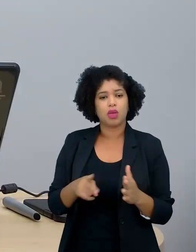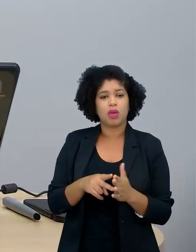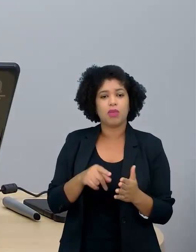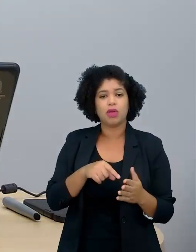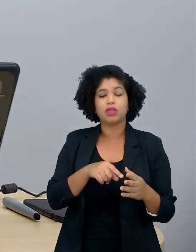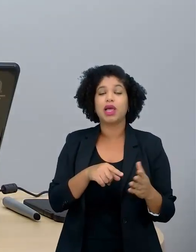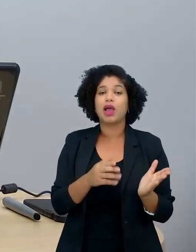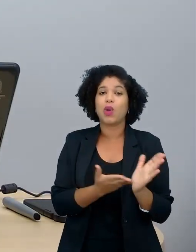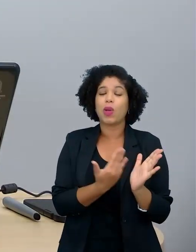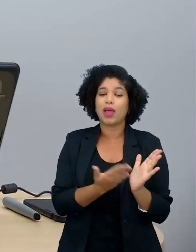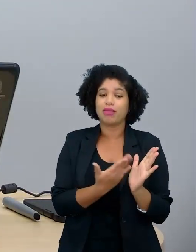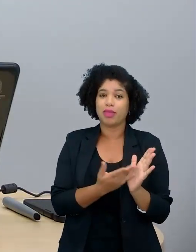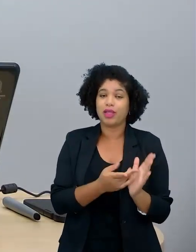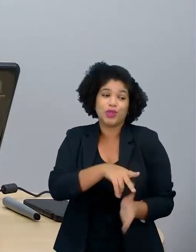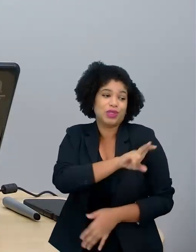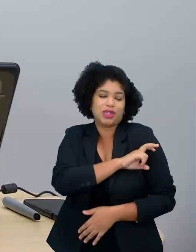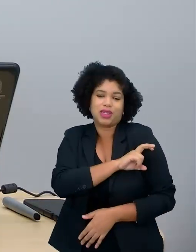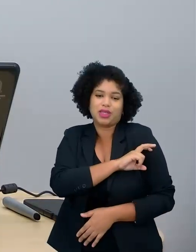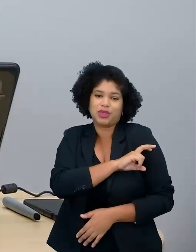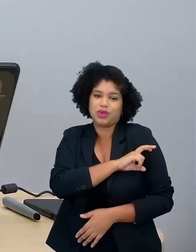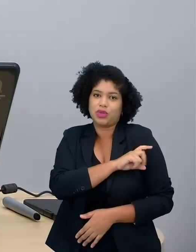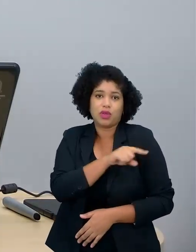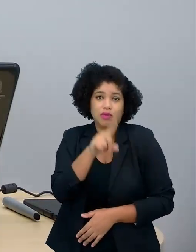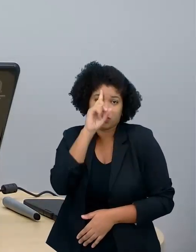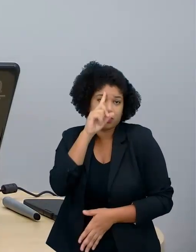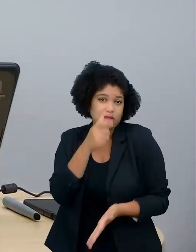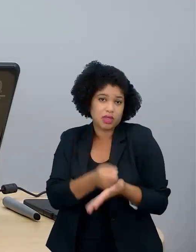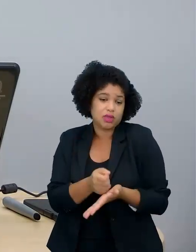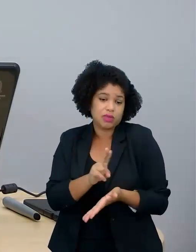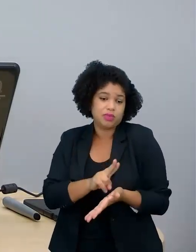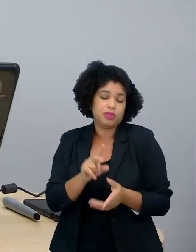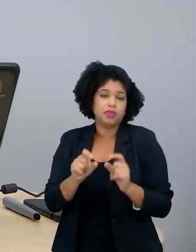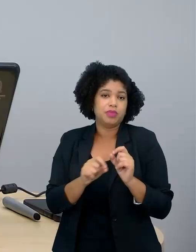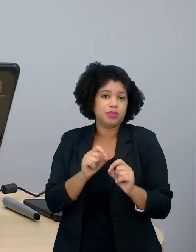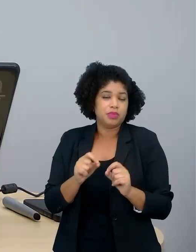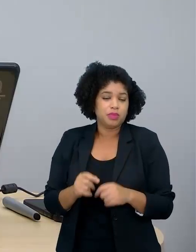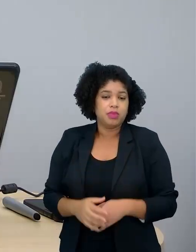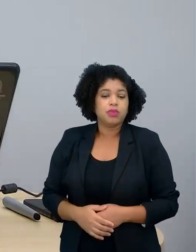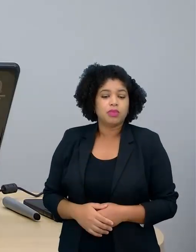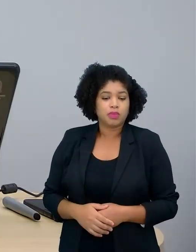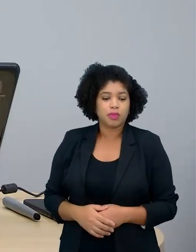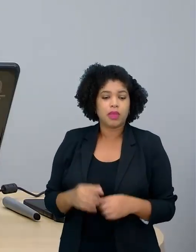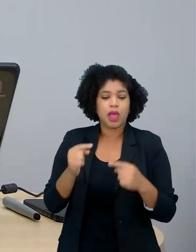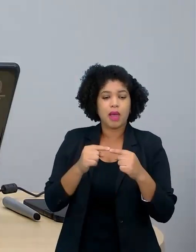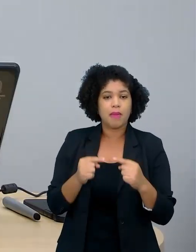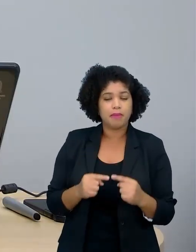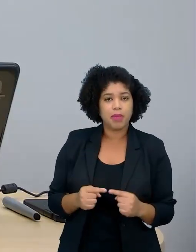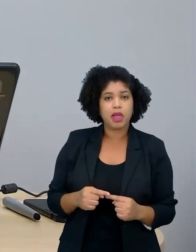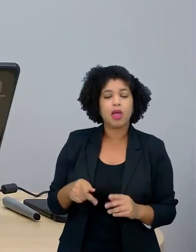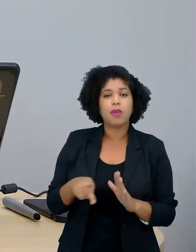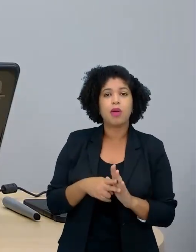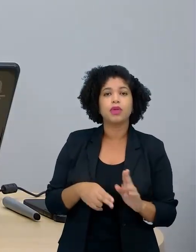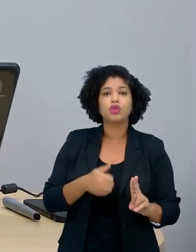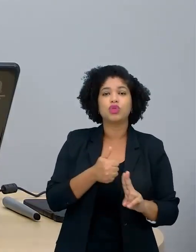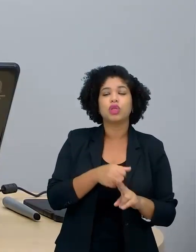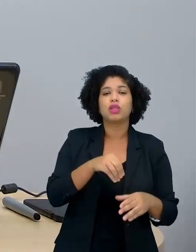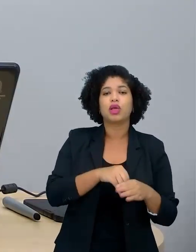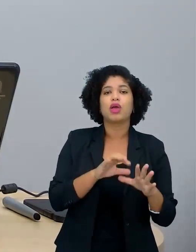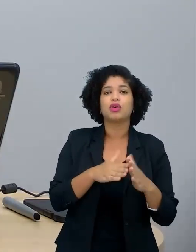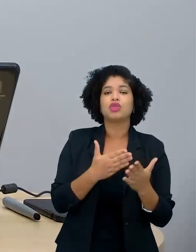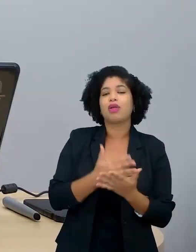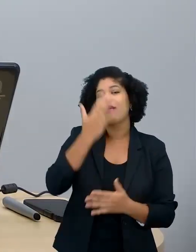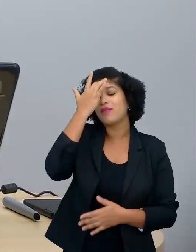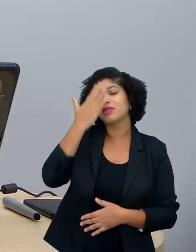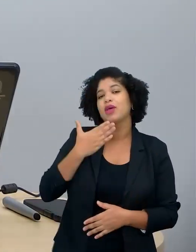né, da SEDUC do 5º ano, né? Então, fica a critério dos professores, de acordo com a realidade da unidade escolar, o que é mais